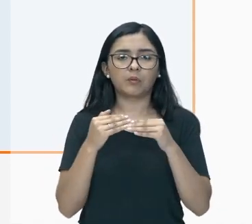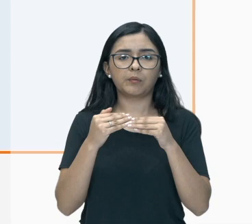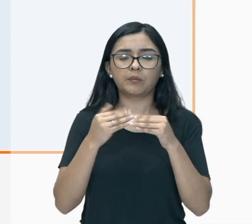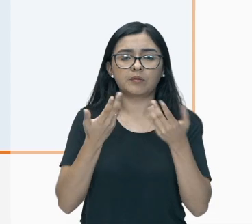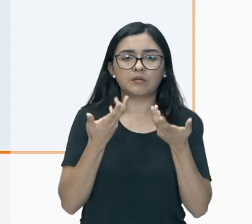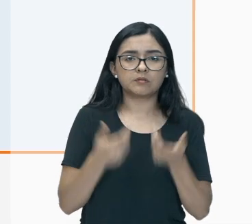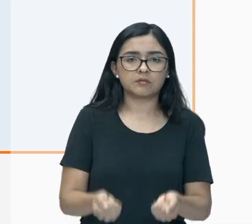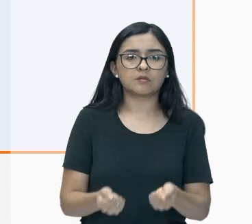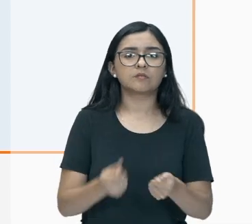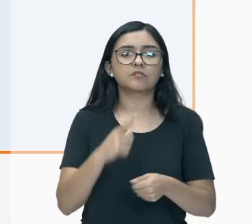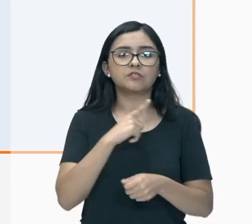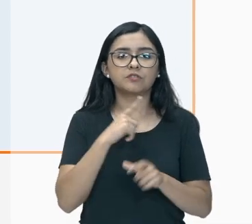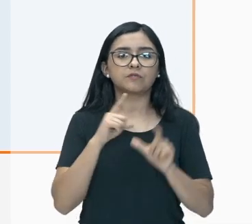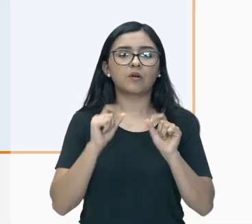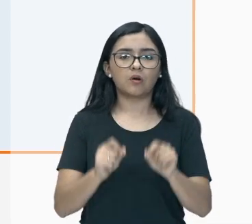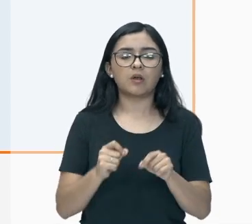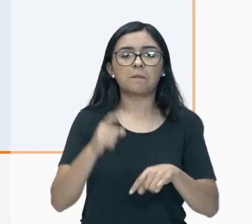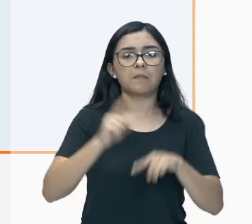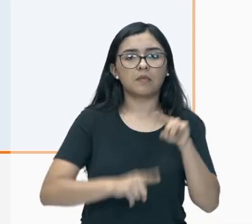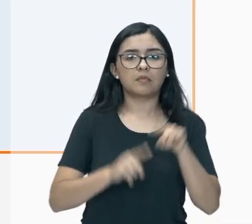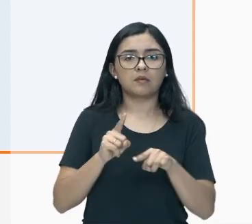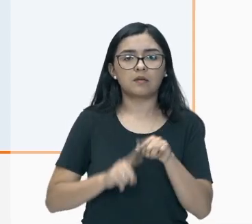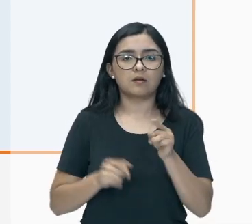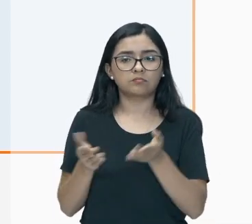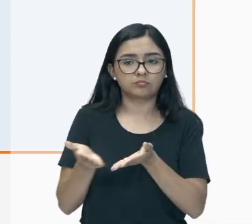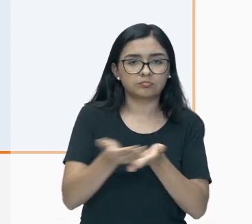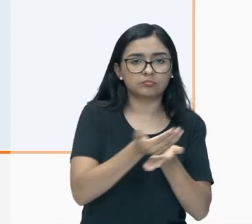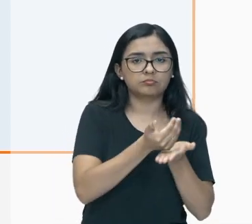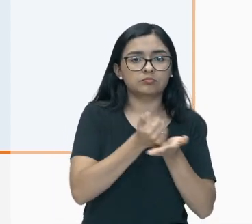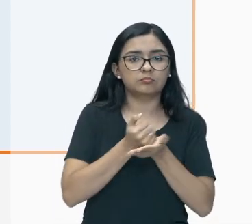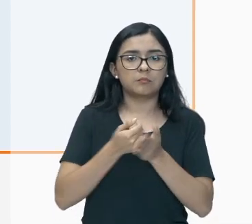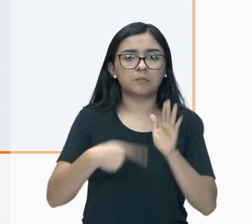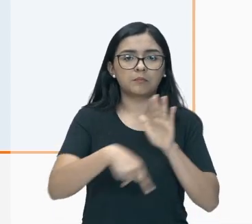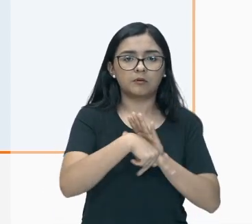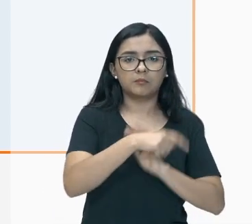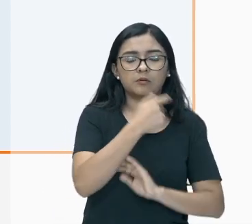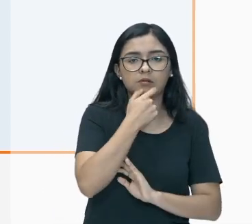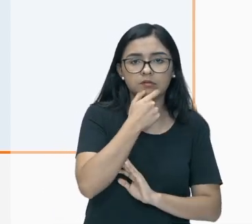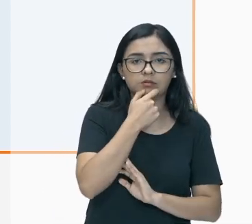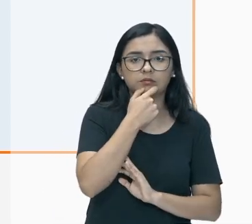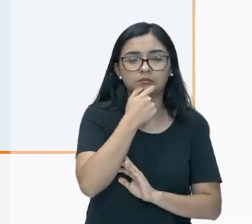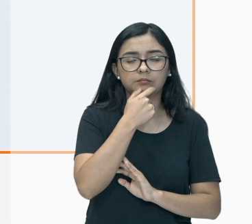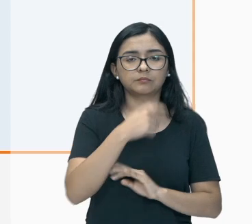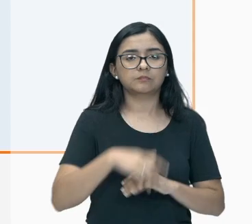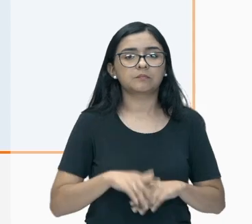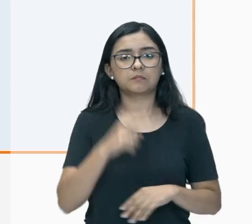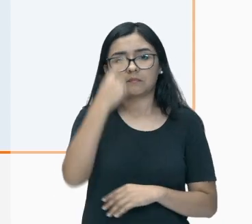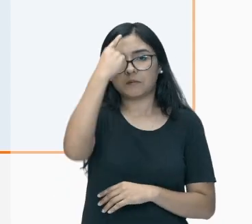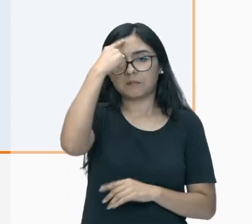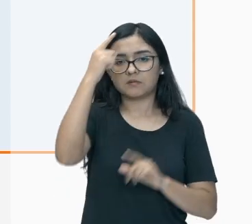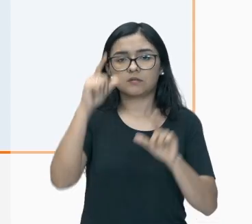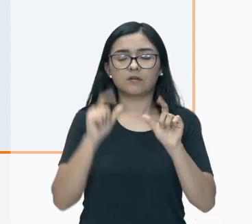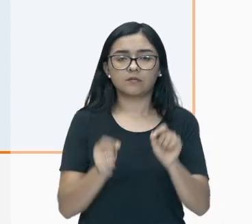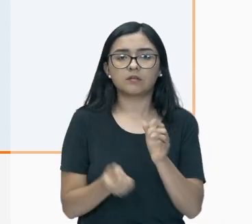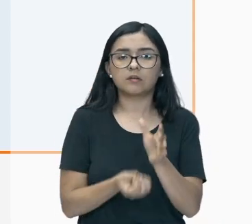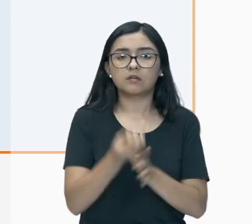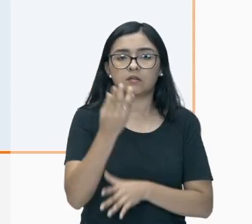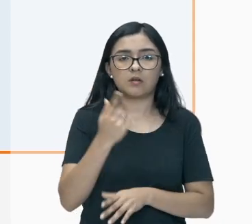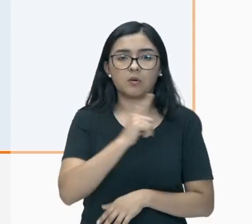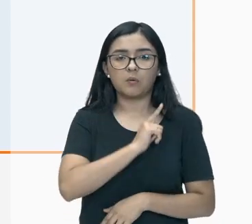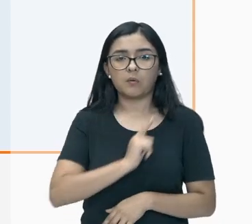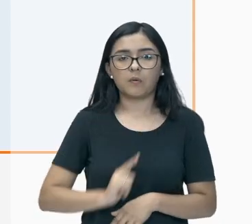isso tiveram seus bens confiscados e repatriados para a Inglaterra. Pensava-se instituir um governo